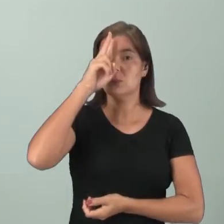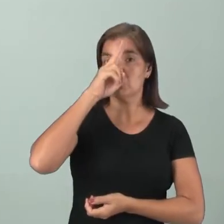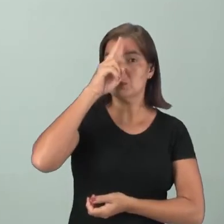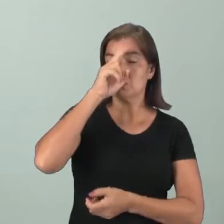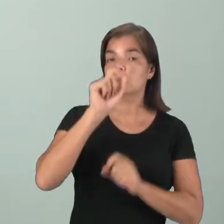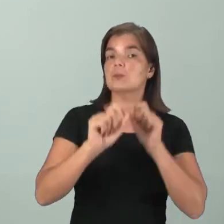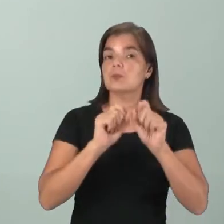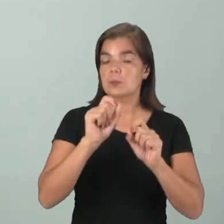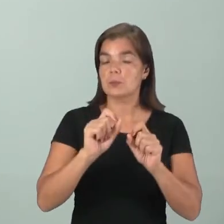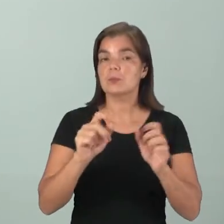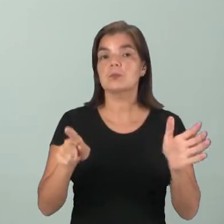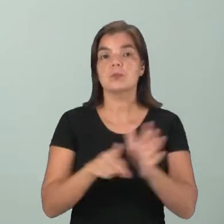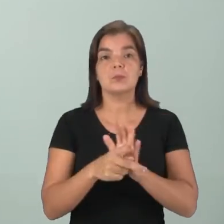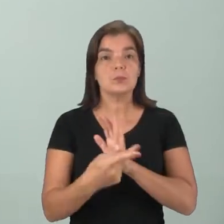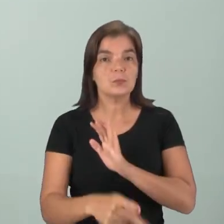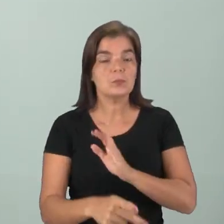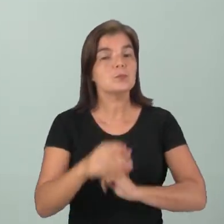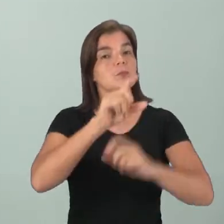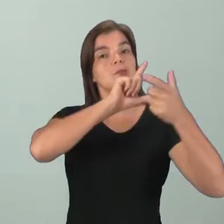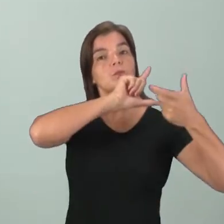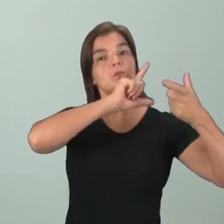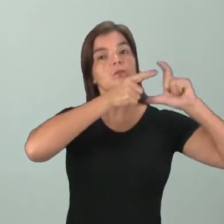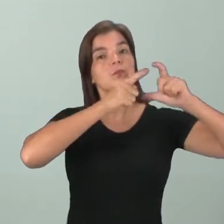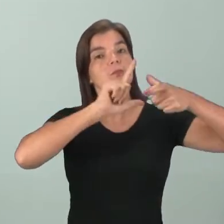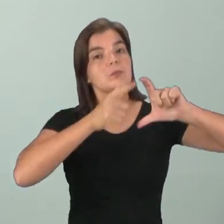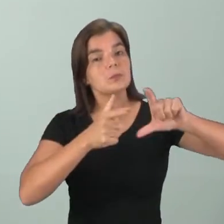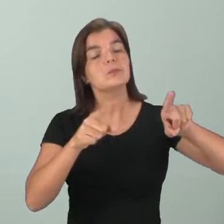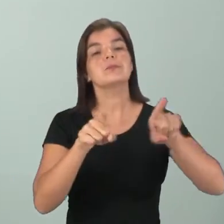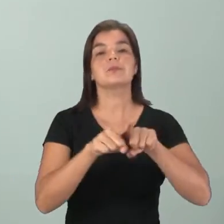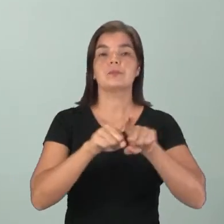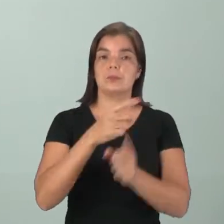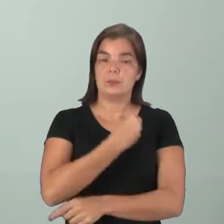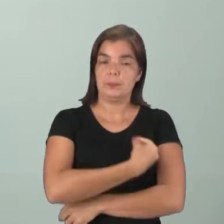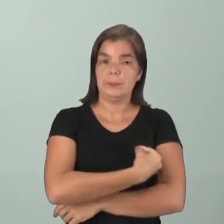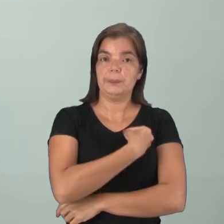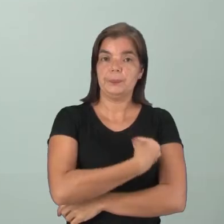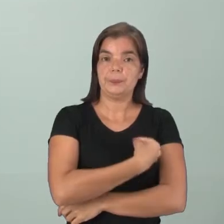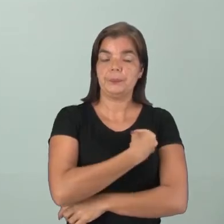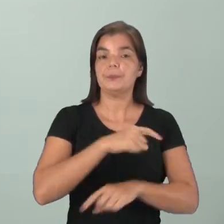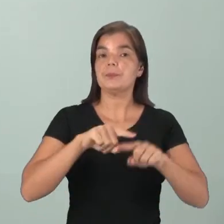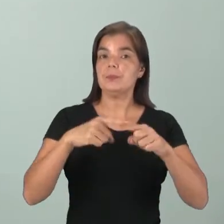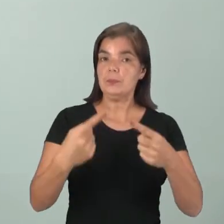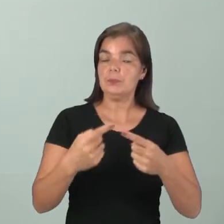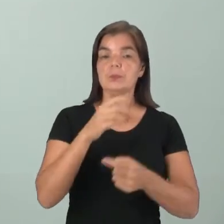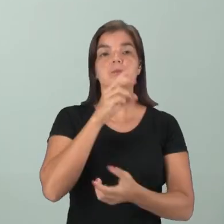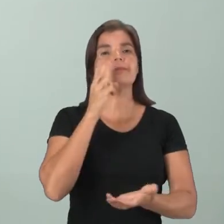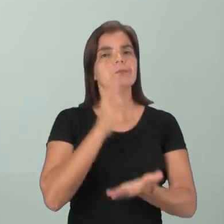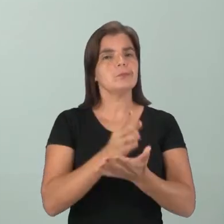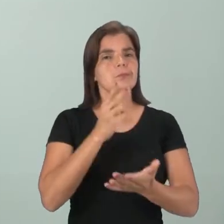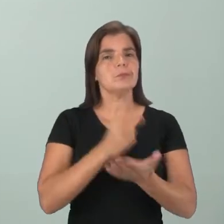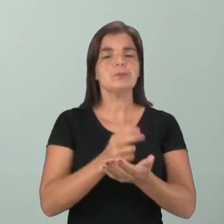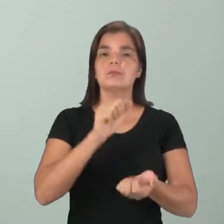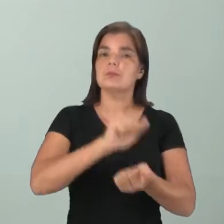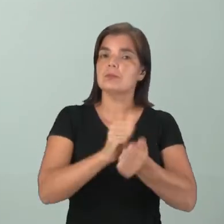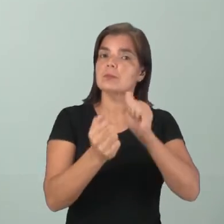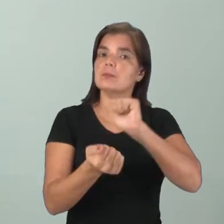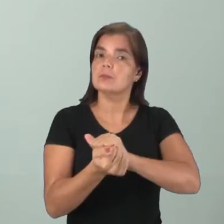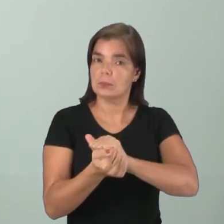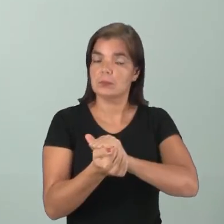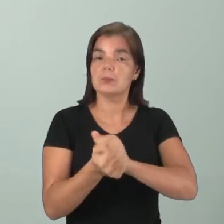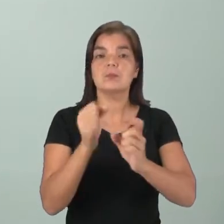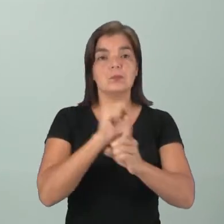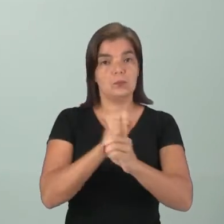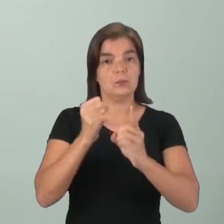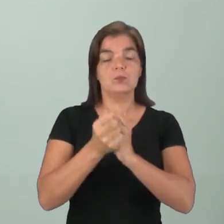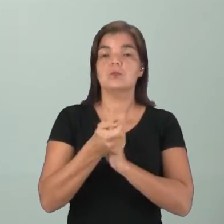aquilo que a gente tem como histórico, certo? Como enraizado, como tradicional, que é o que a gente tem como vivência, mas cada vez mais